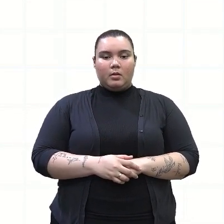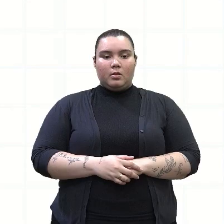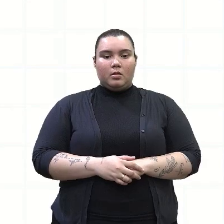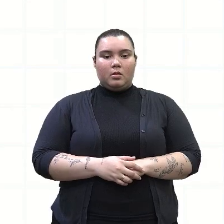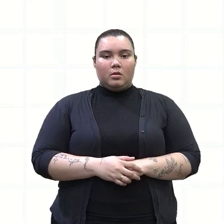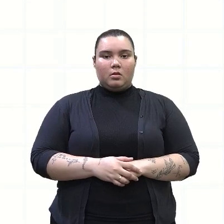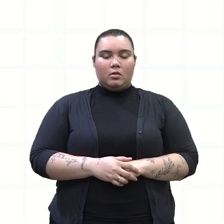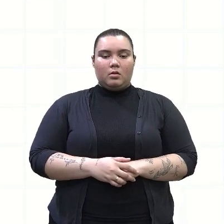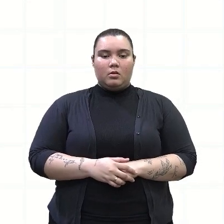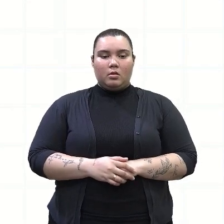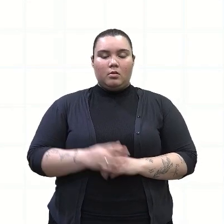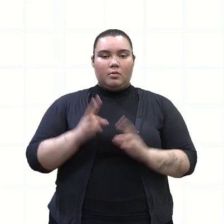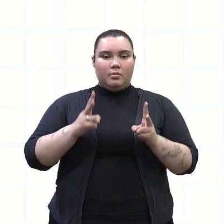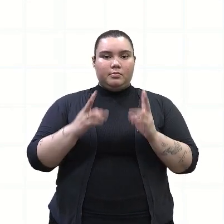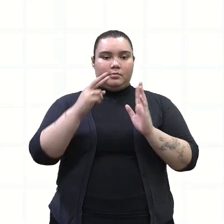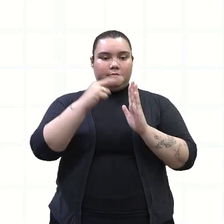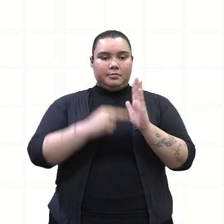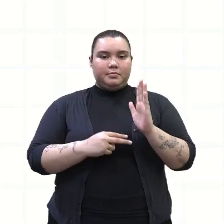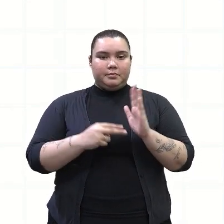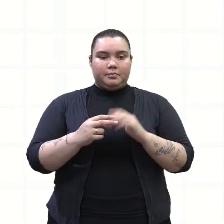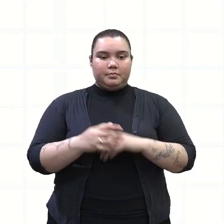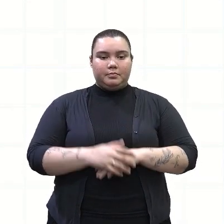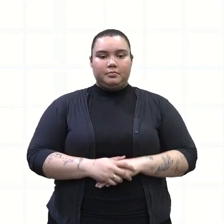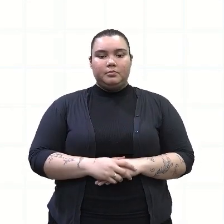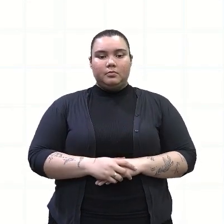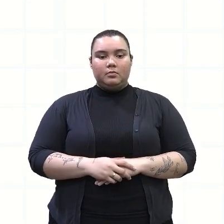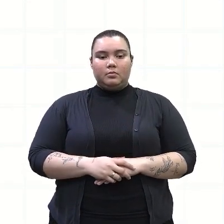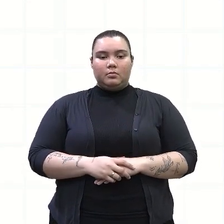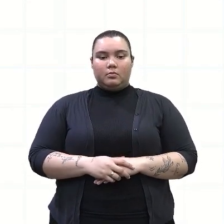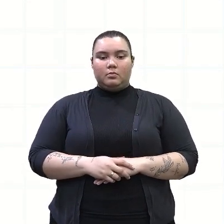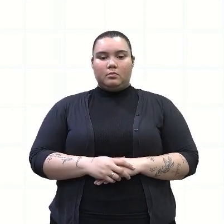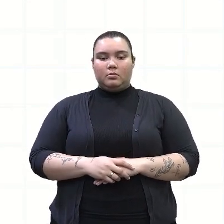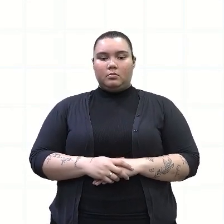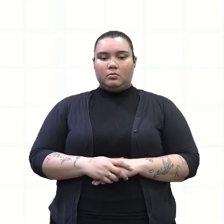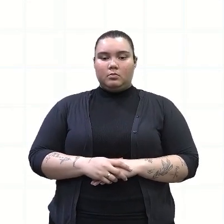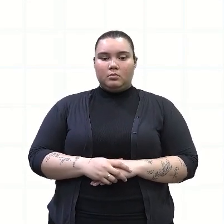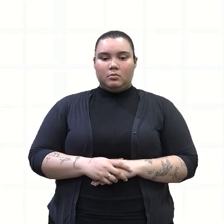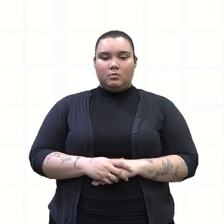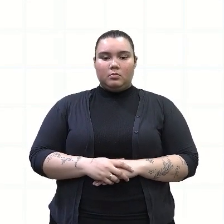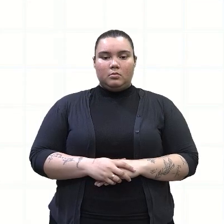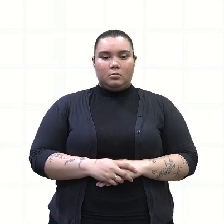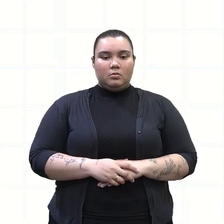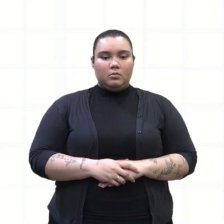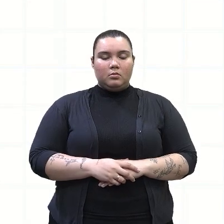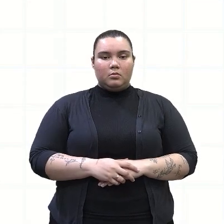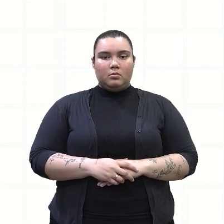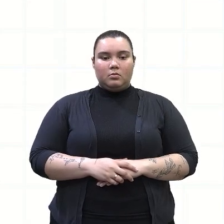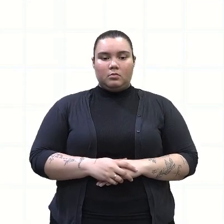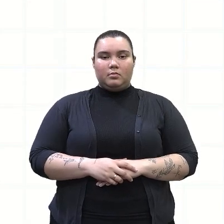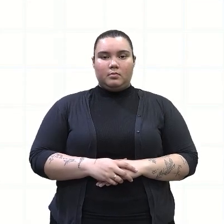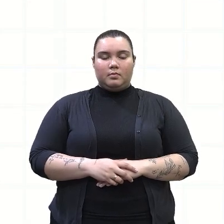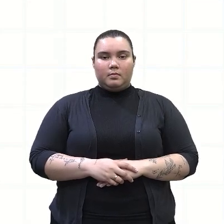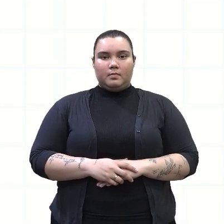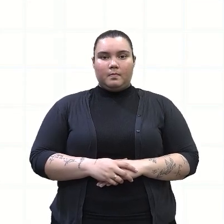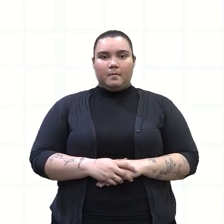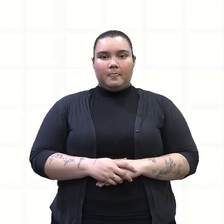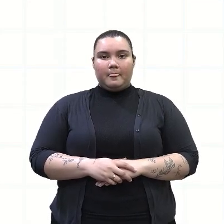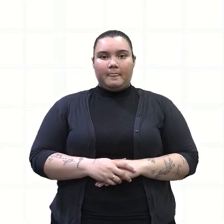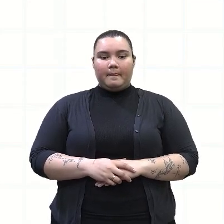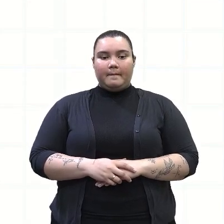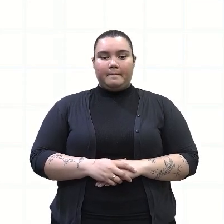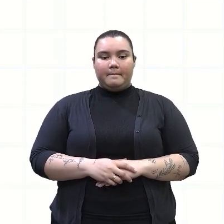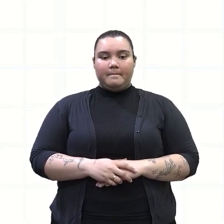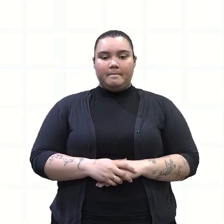o seguinte, continua um pouquinho falando sobre ele. In fact, na verdade, the handsome 13-year-old bovine.